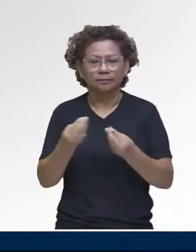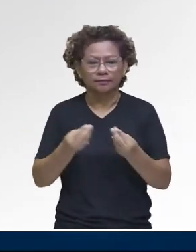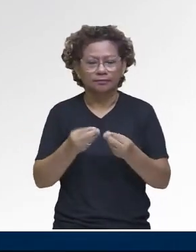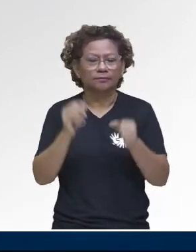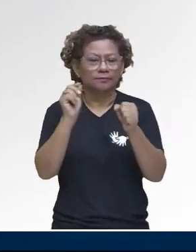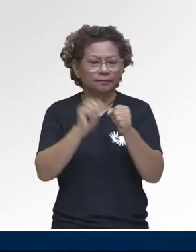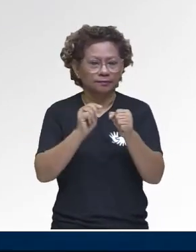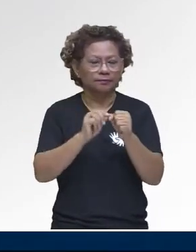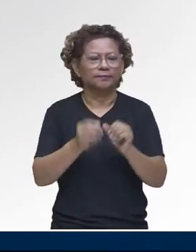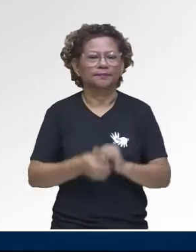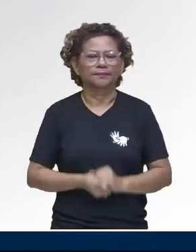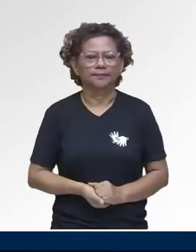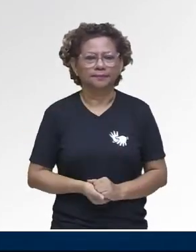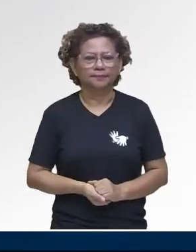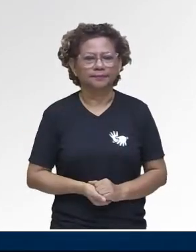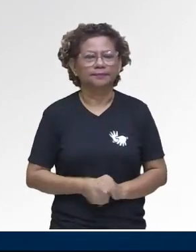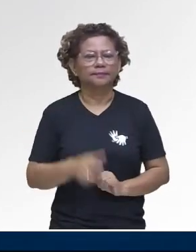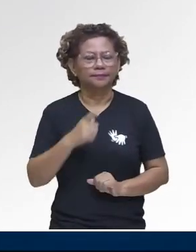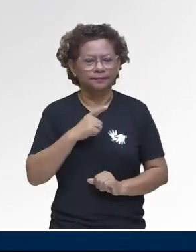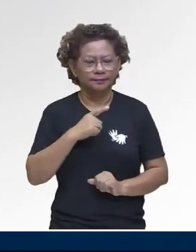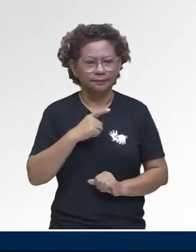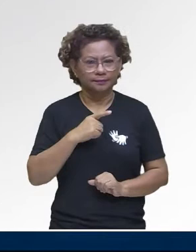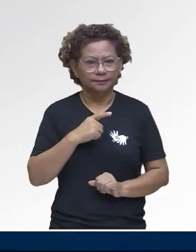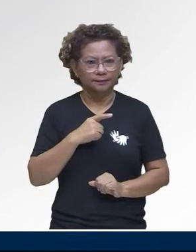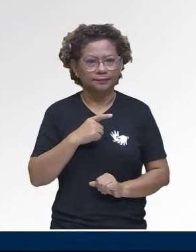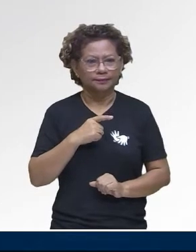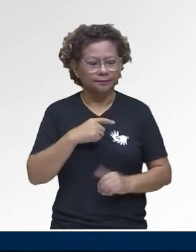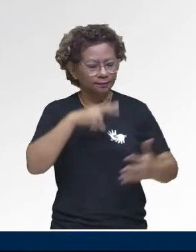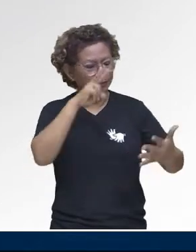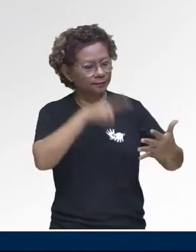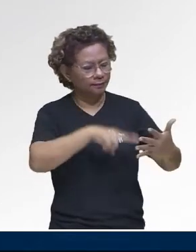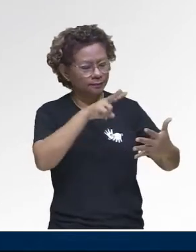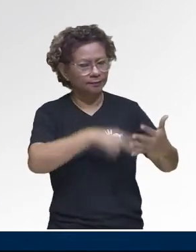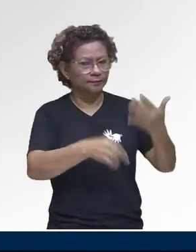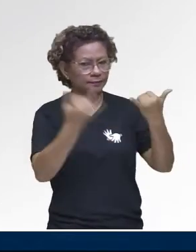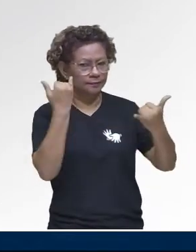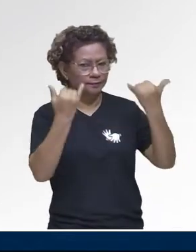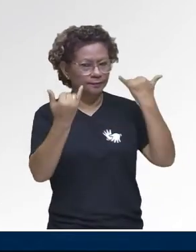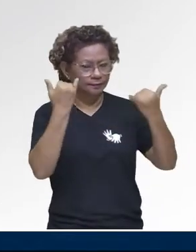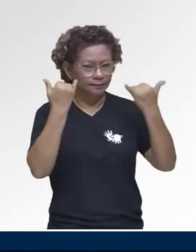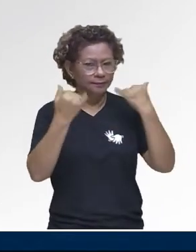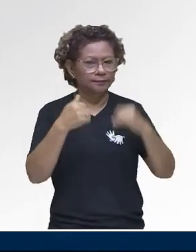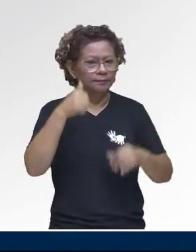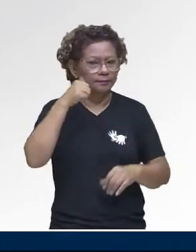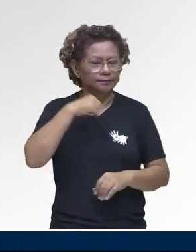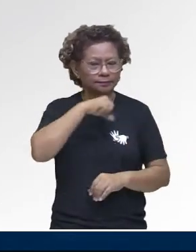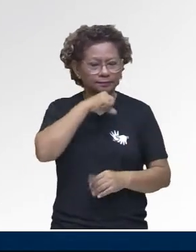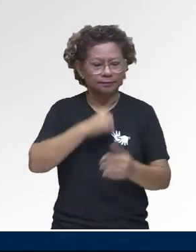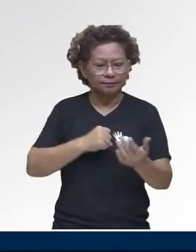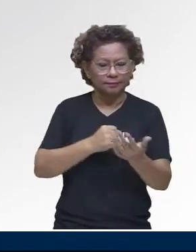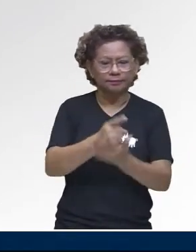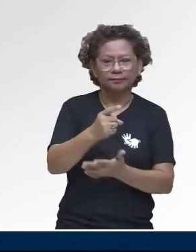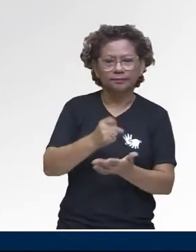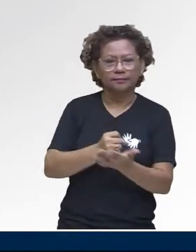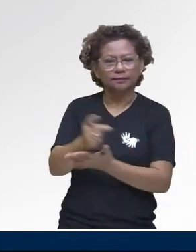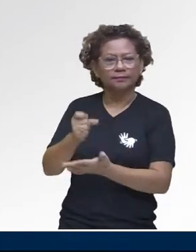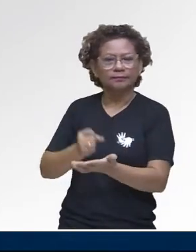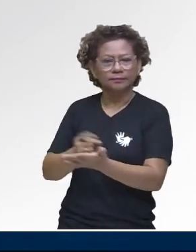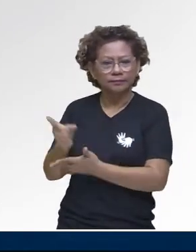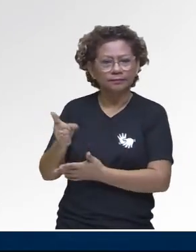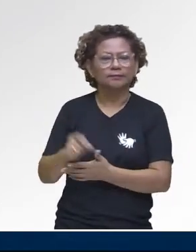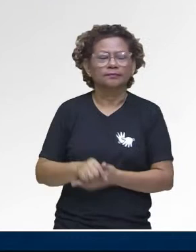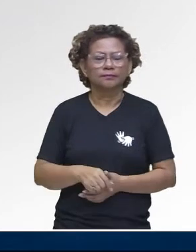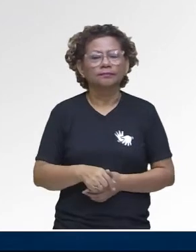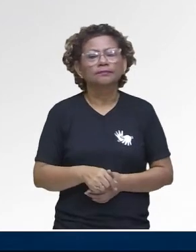só, nós temos aí na situação problema, tida como a mamãe foi à feira e fez as seguintes compras: 1 kg de tomate e 1 kg de cebola,